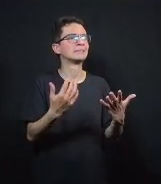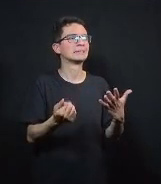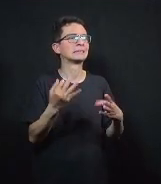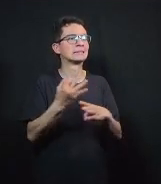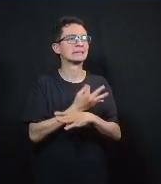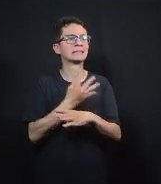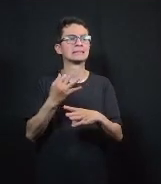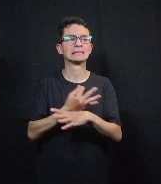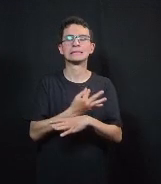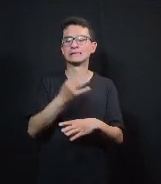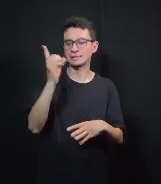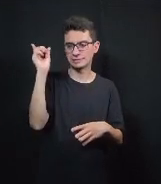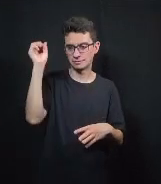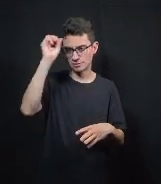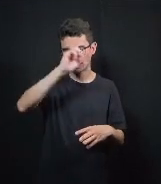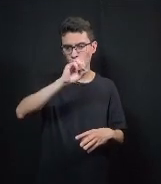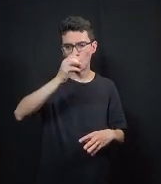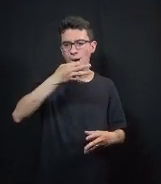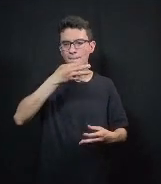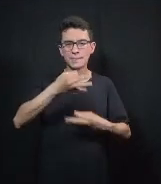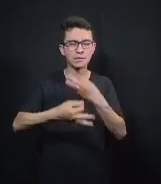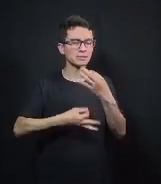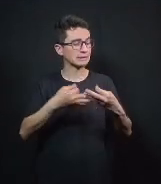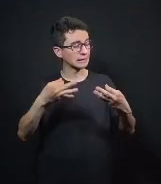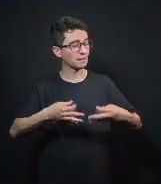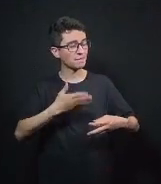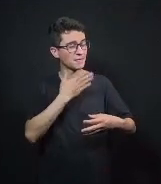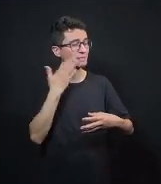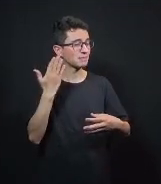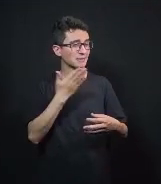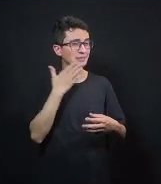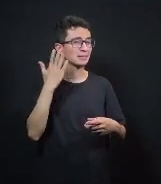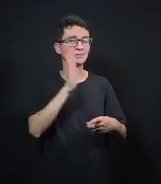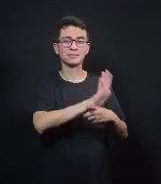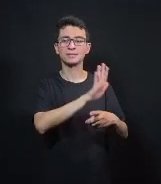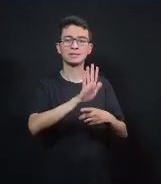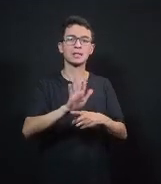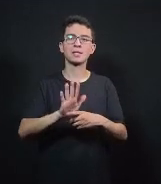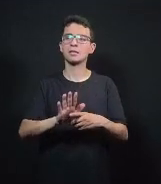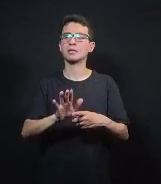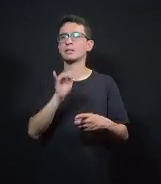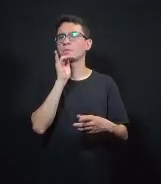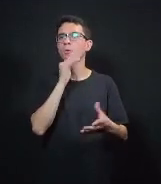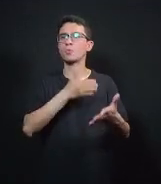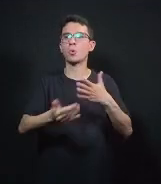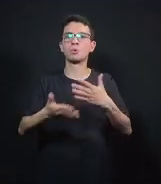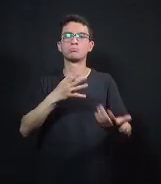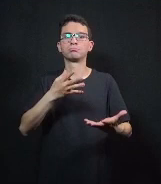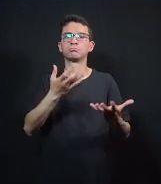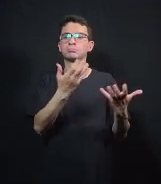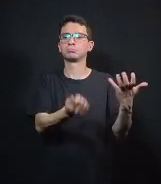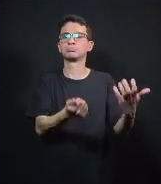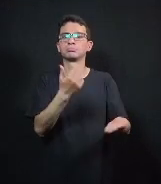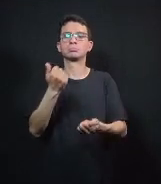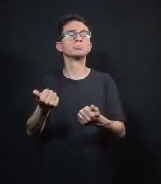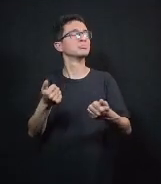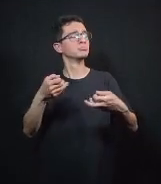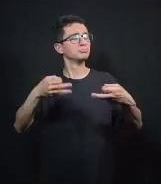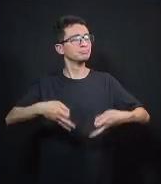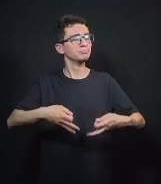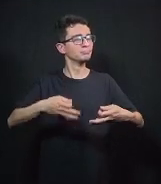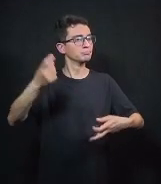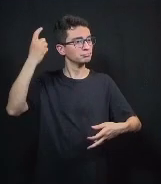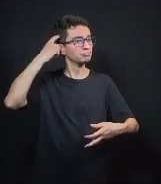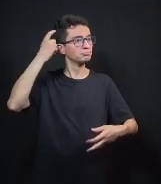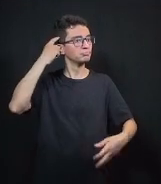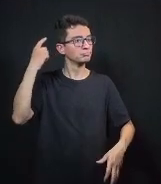nossas convicções e uma facilidade, a crítica, de aceitar qualquer coisa que corrobora, que confirma aquilo que a gente já pensa. Quando a gente